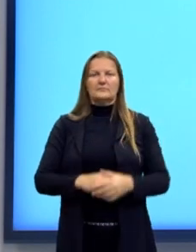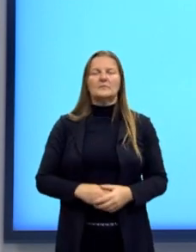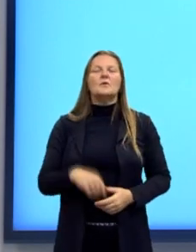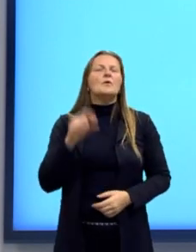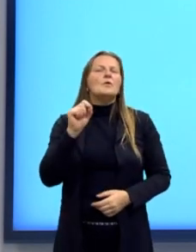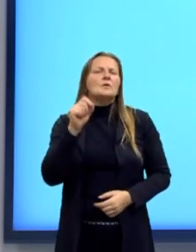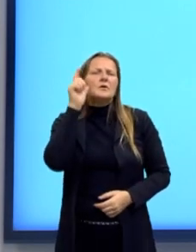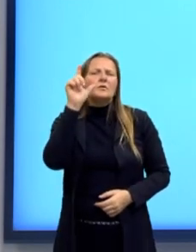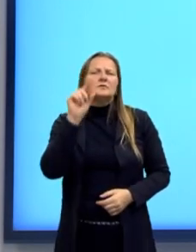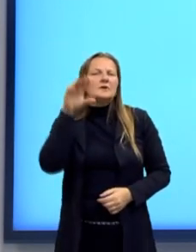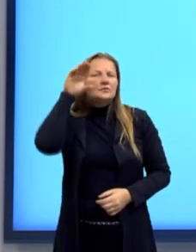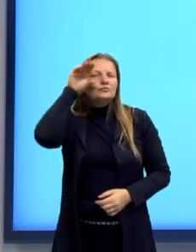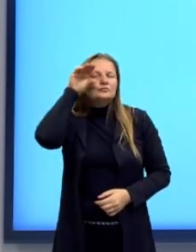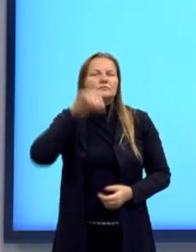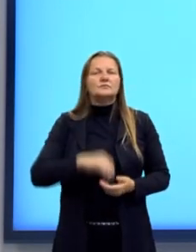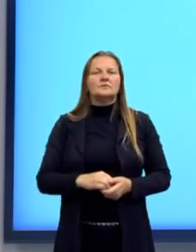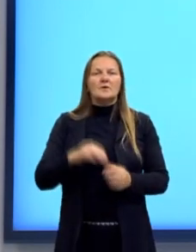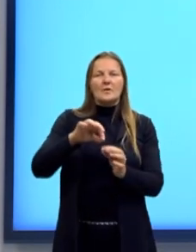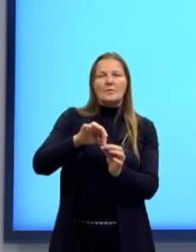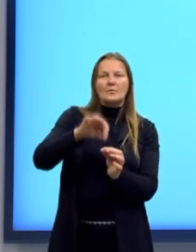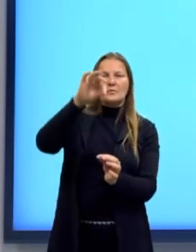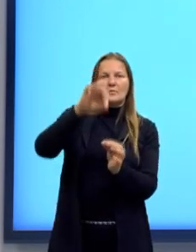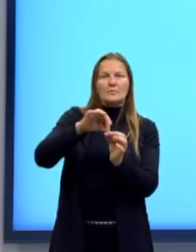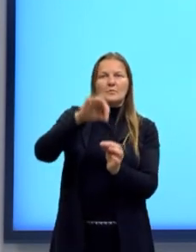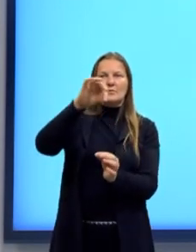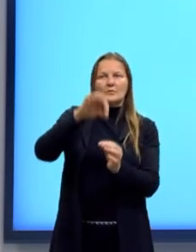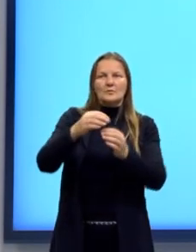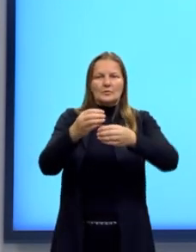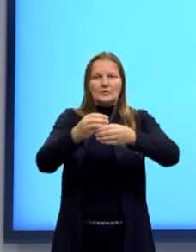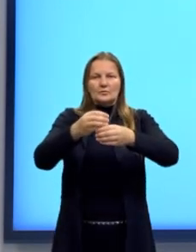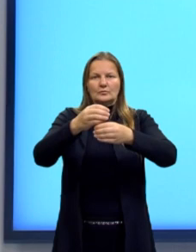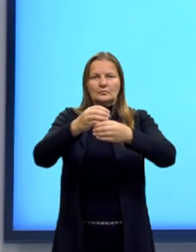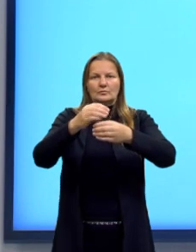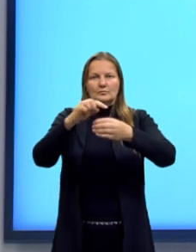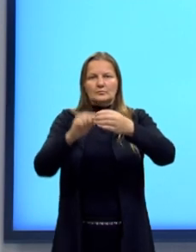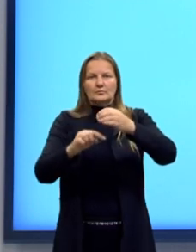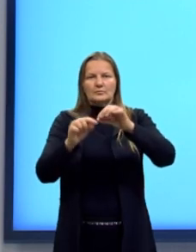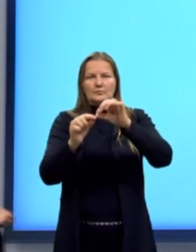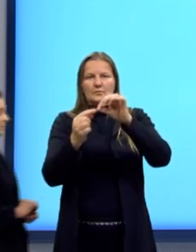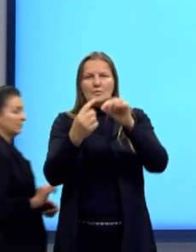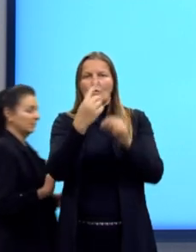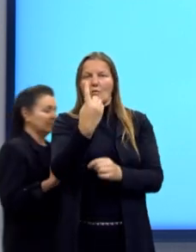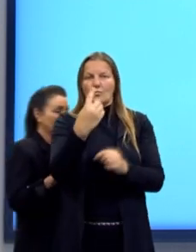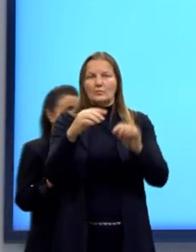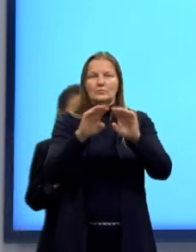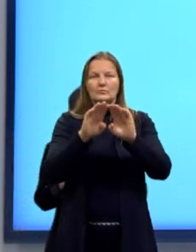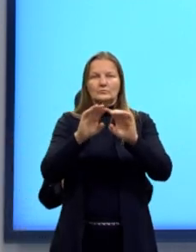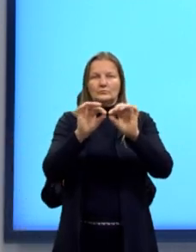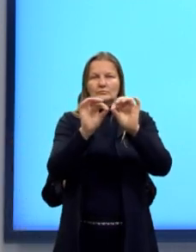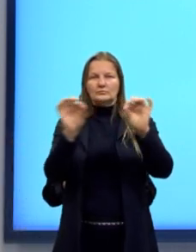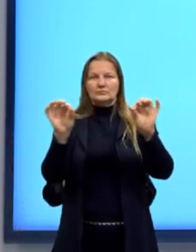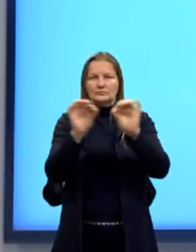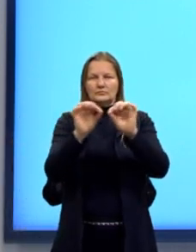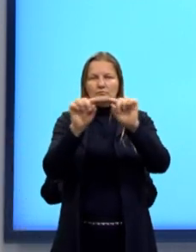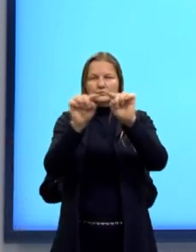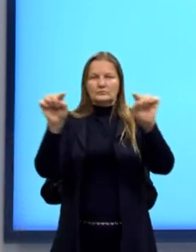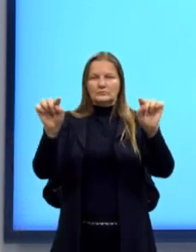gente consegue observar a altura do nosso cilindro vai ser um dos ladinho Sally do nosso